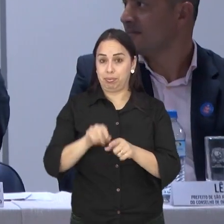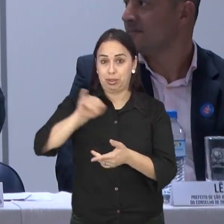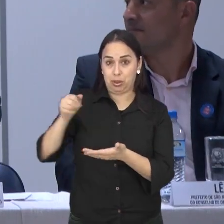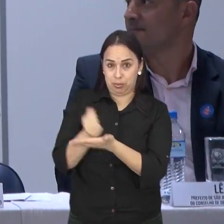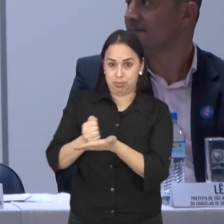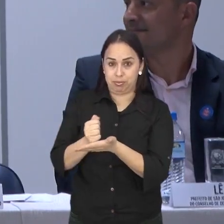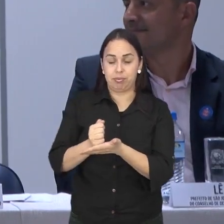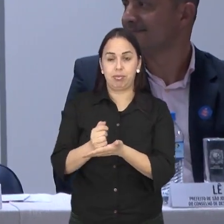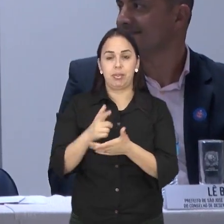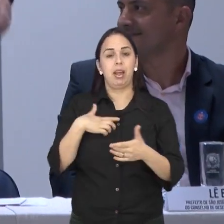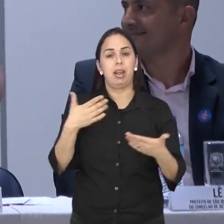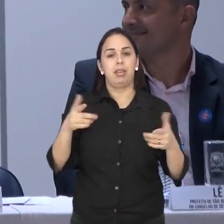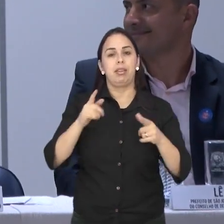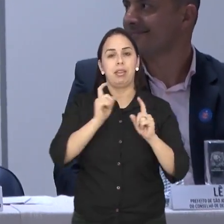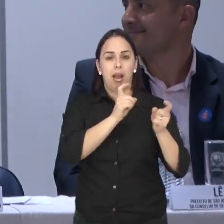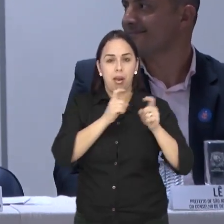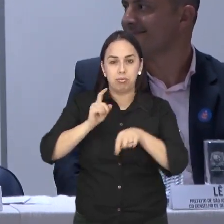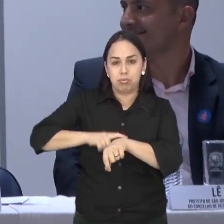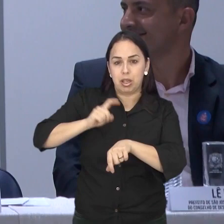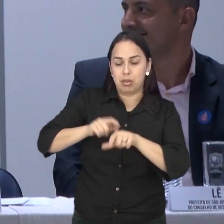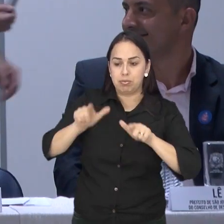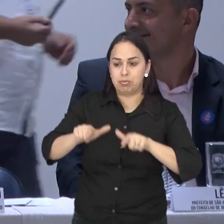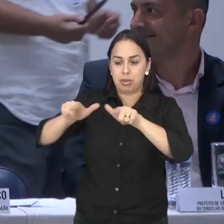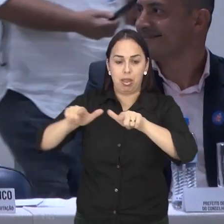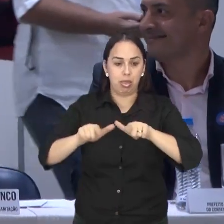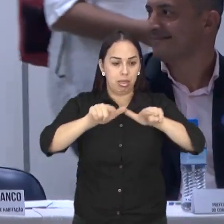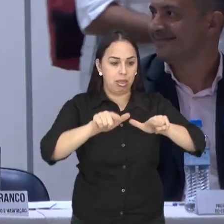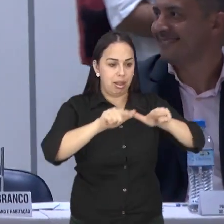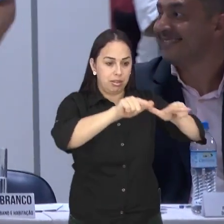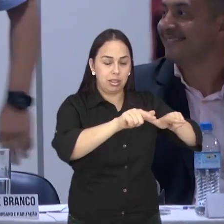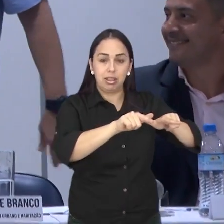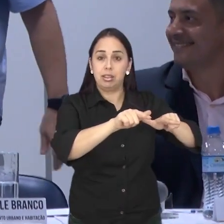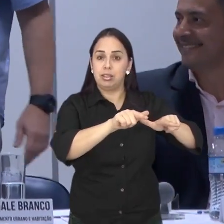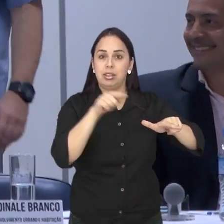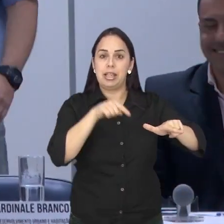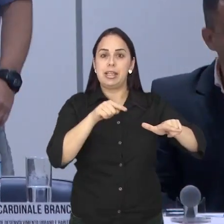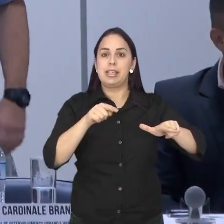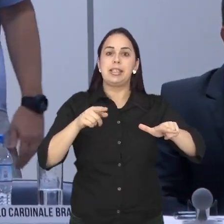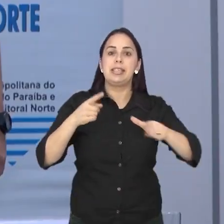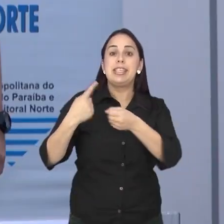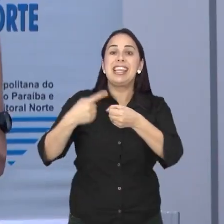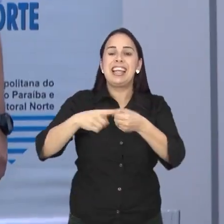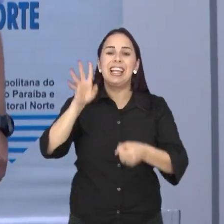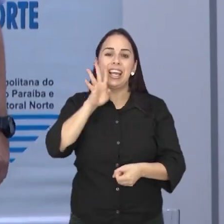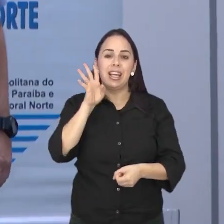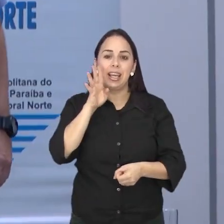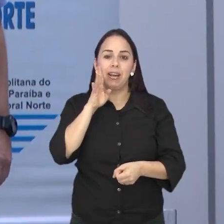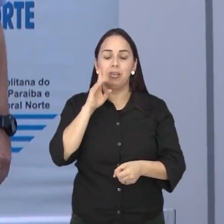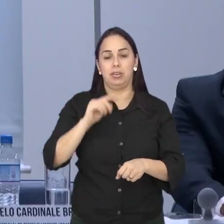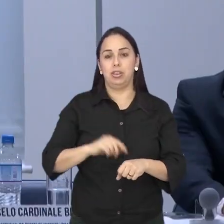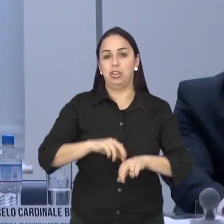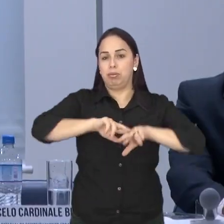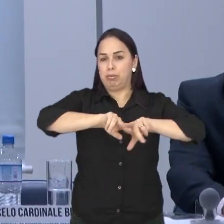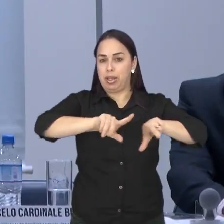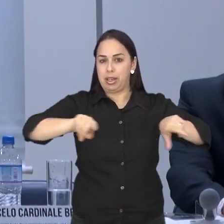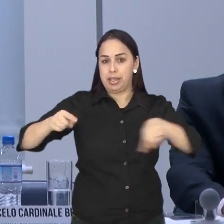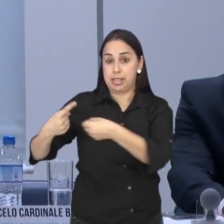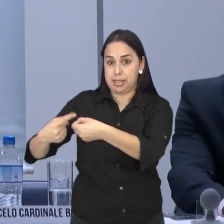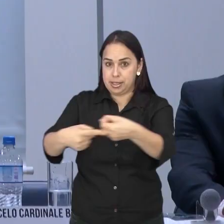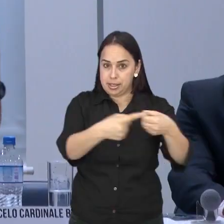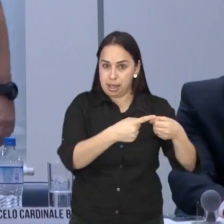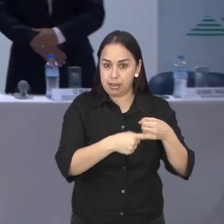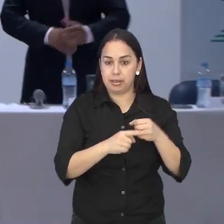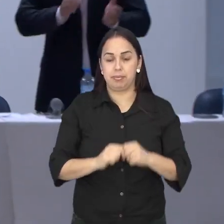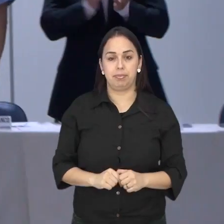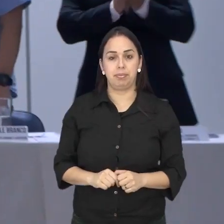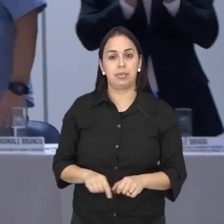foram entregues títulos de propriedade do programa Cidade Legal aos prefeitos de Areias, Cachoeira Paulista e Natividade da